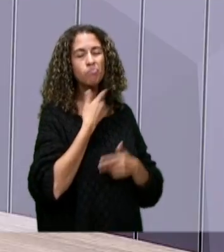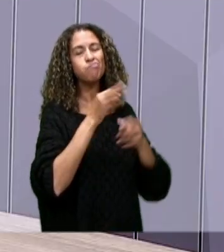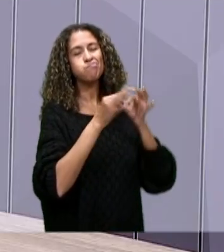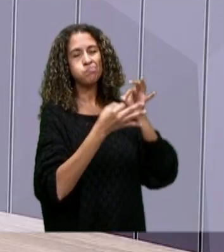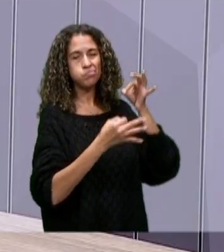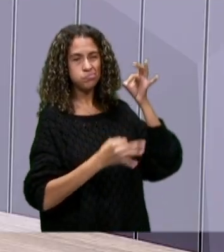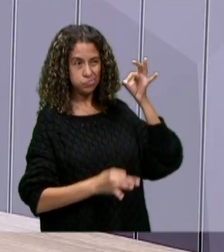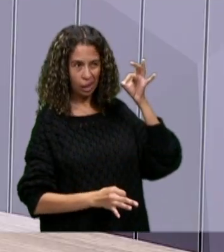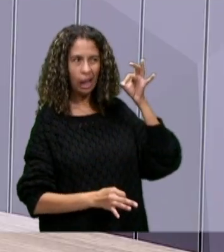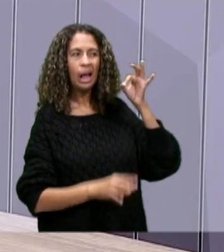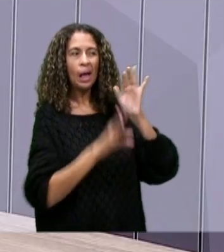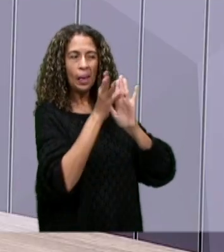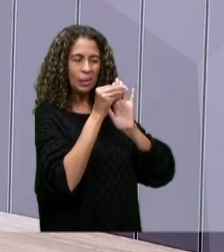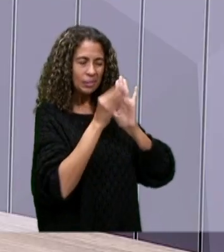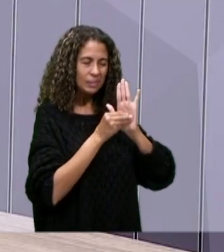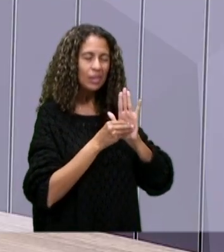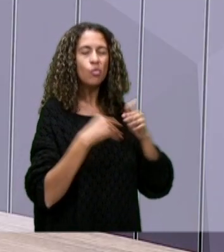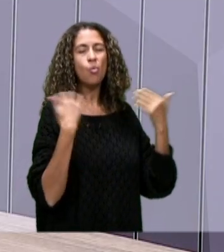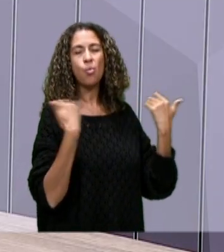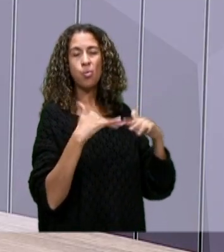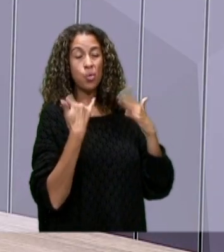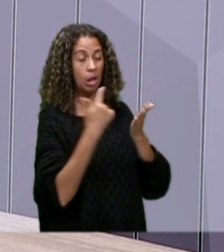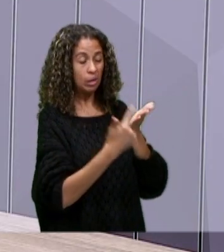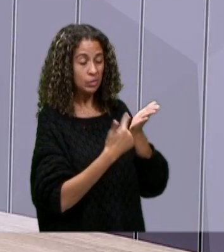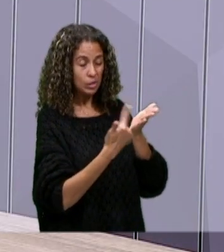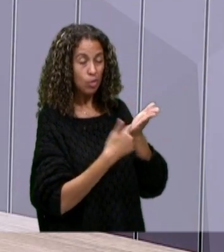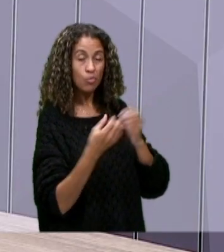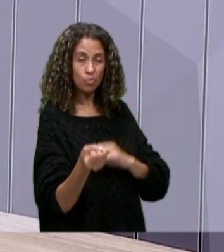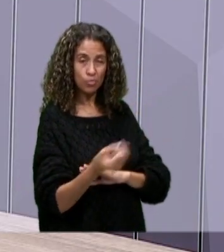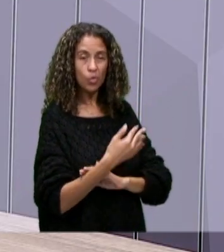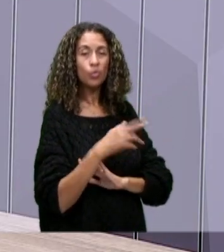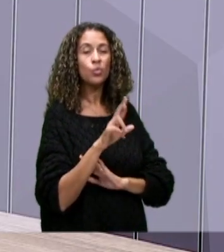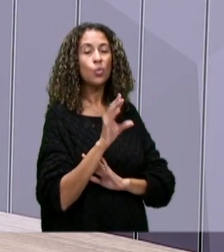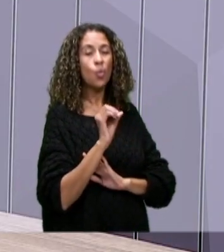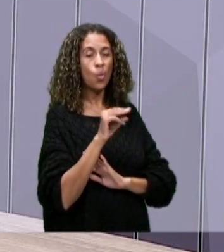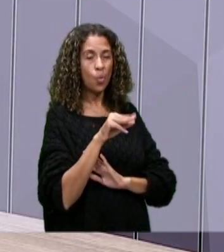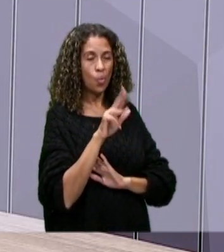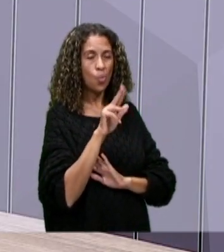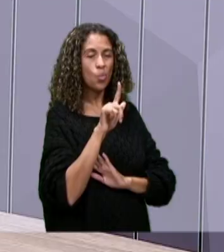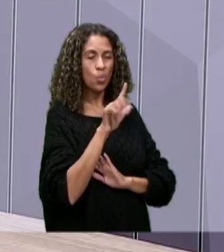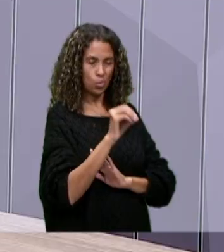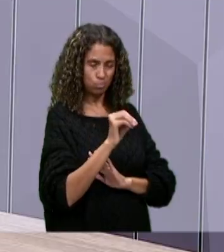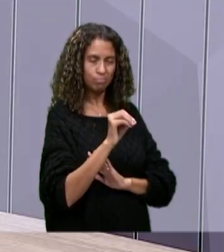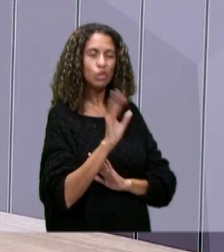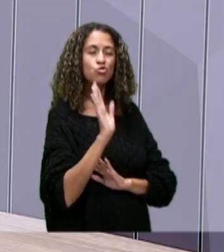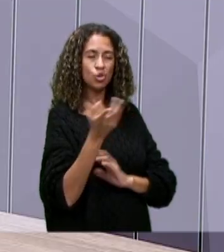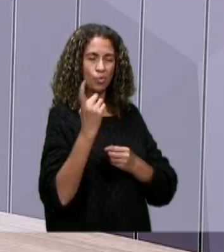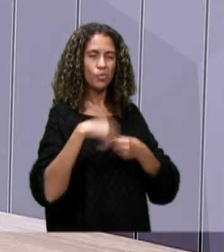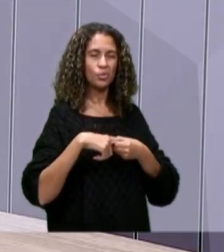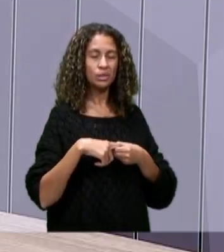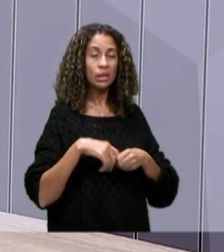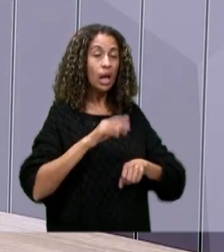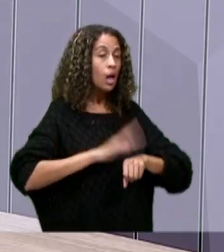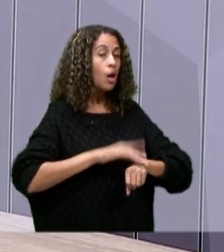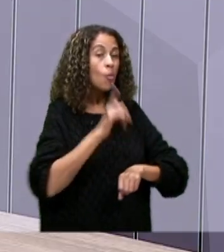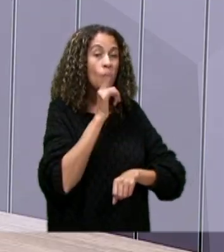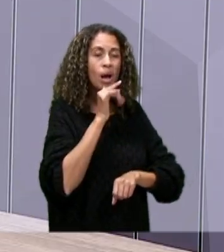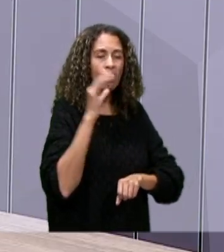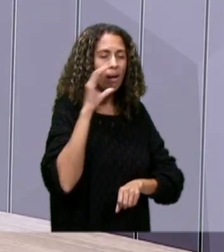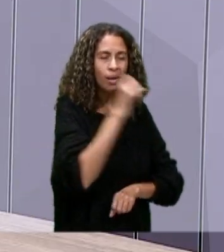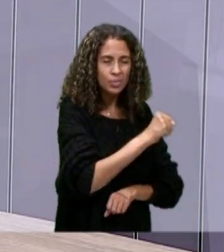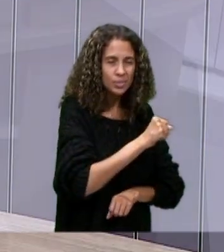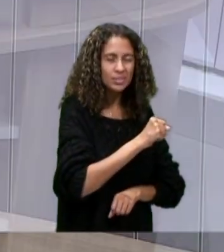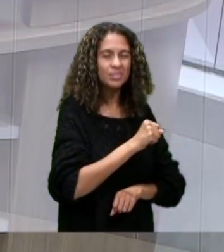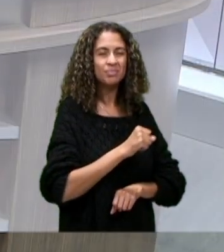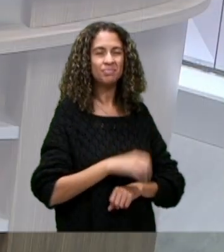tem muito conteúdo desse novo livro aí do Rômulo Mafra. É só um minutinho e a gente já volta, tá? É só o tempo tomar uma água. Que